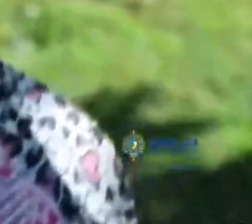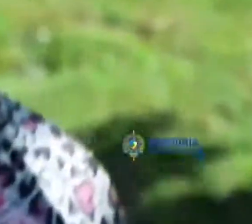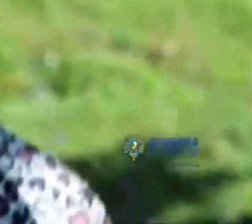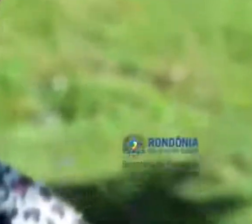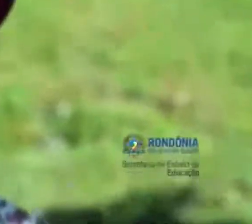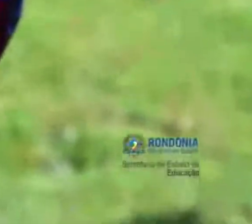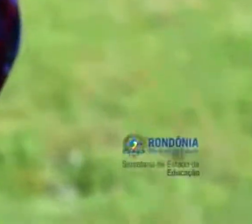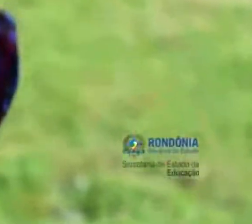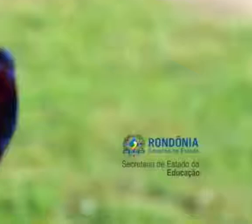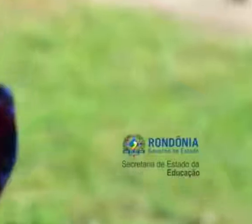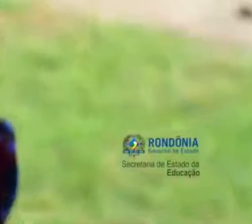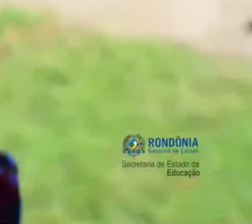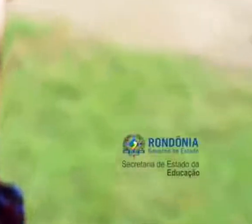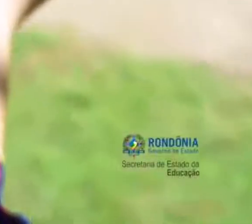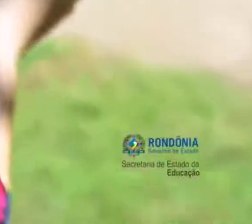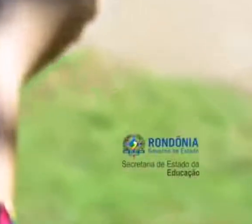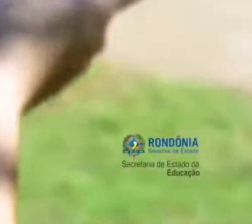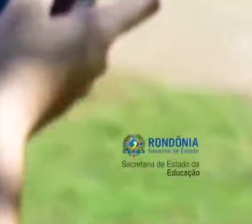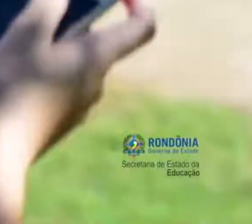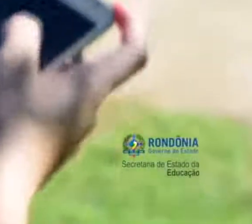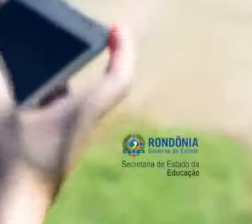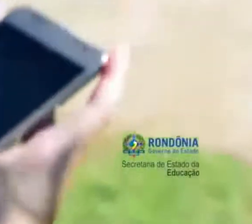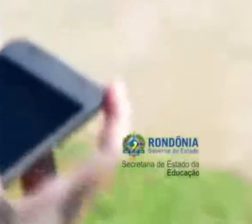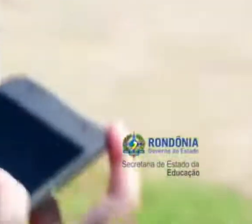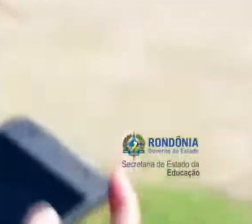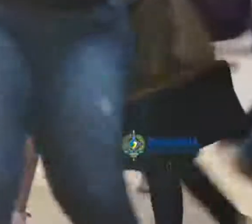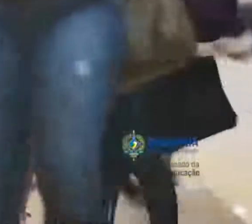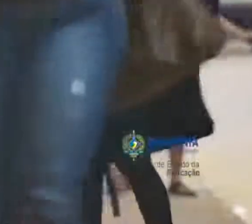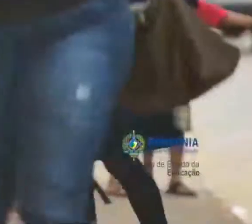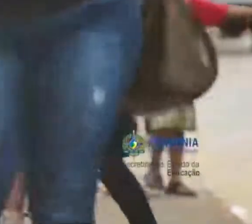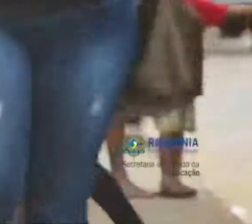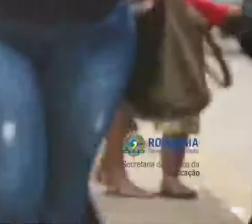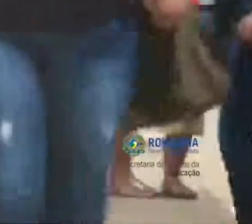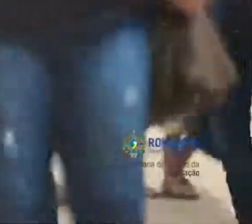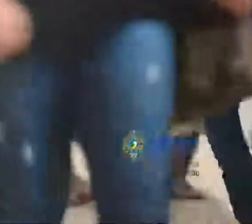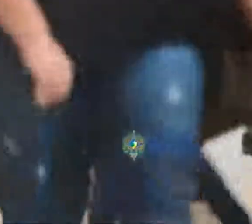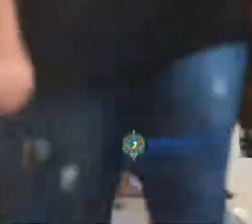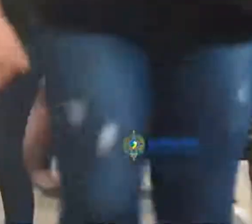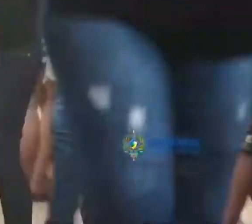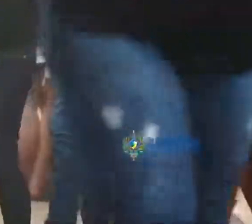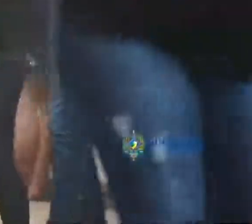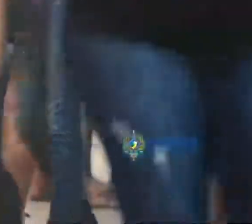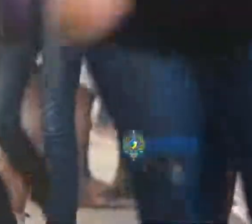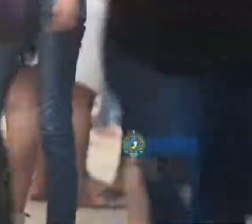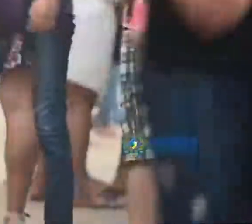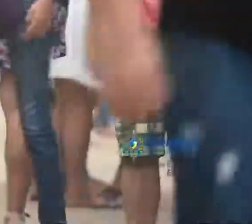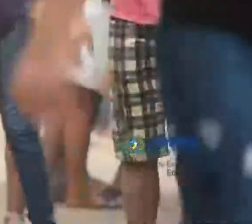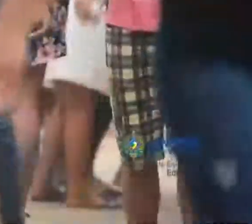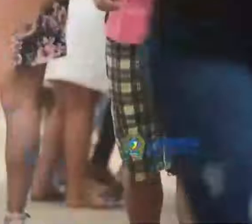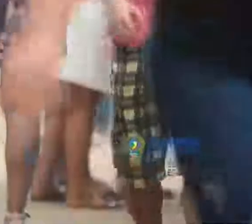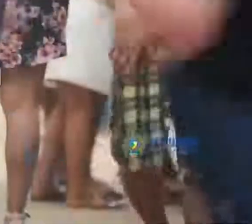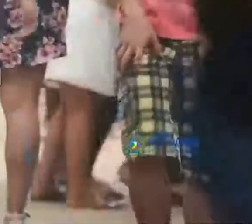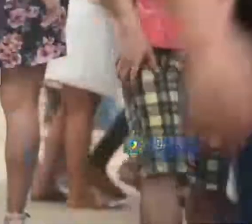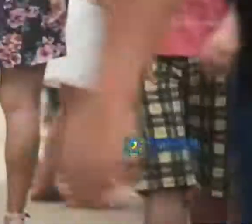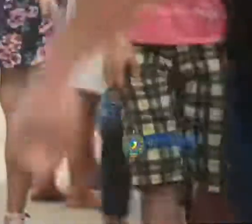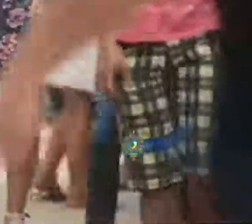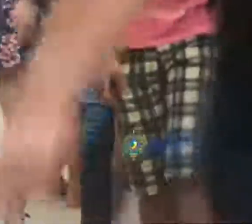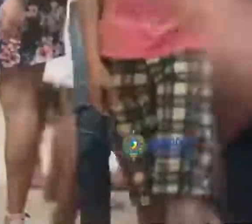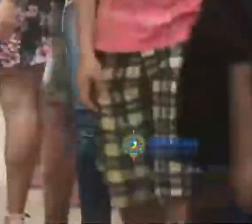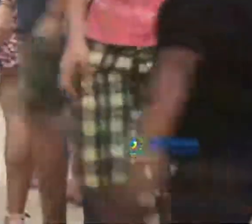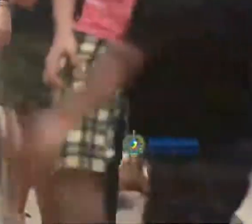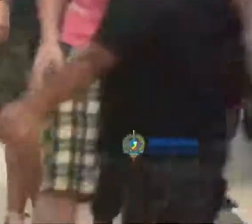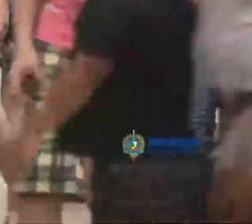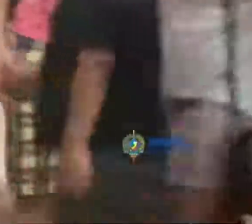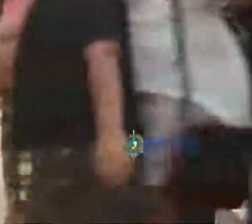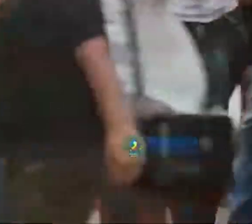errada, pode também provocar dores e até problemas na postura. Por isso, os especialistas recomendam que o peso do material